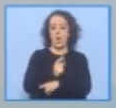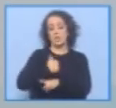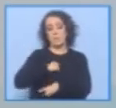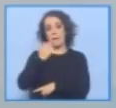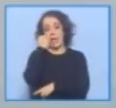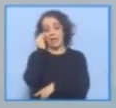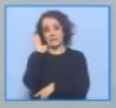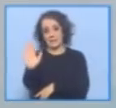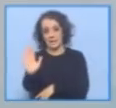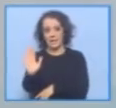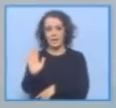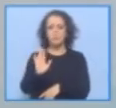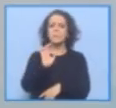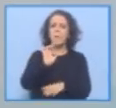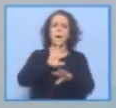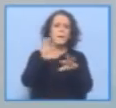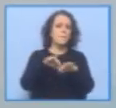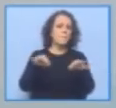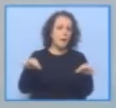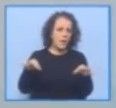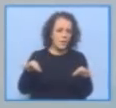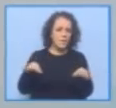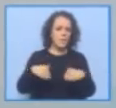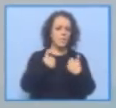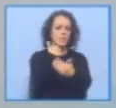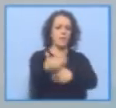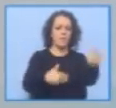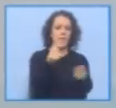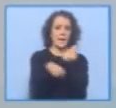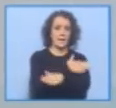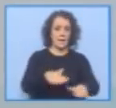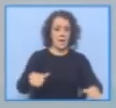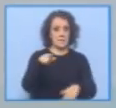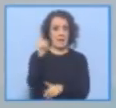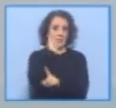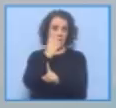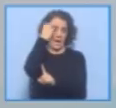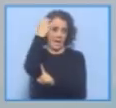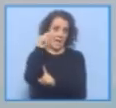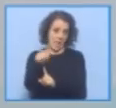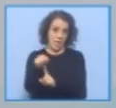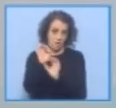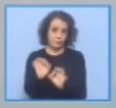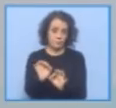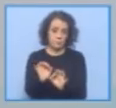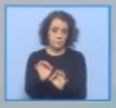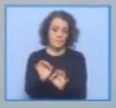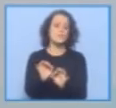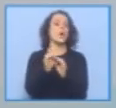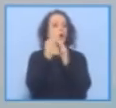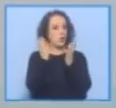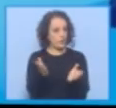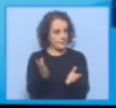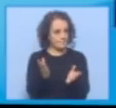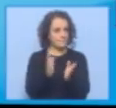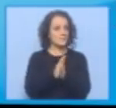assim, os presentes são entregues às crianças, não é? Neste dia, não é? No dia de Reis. Olha,